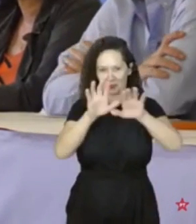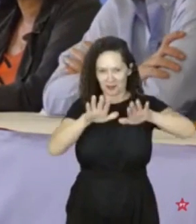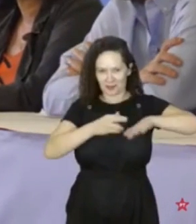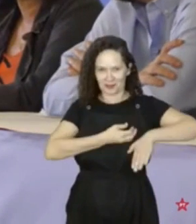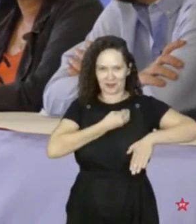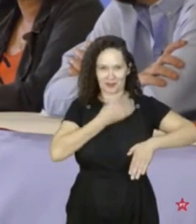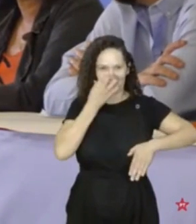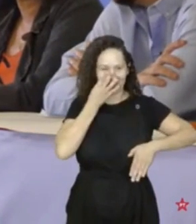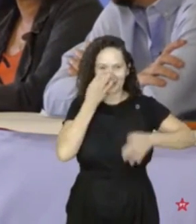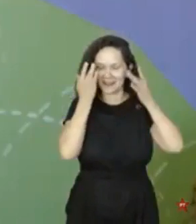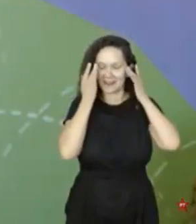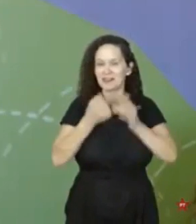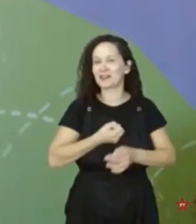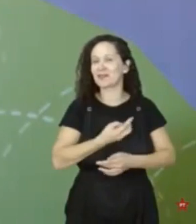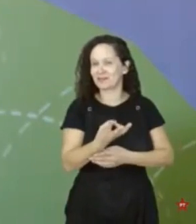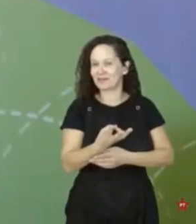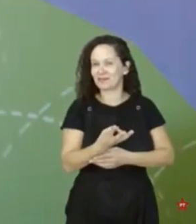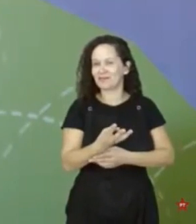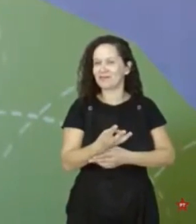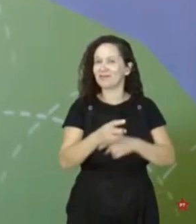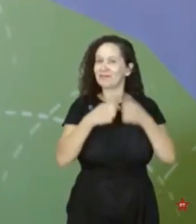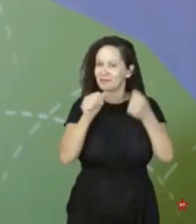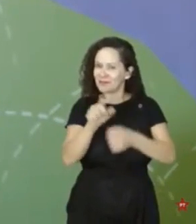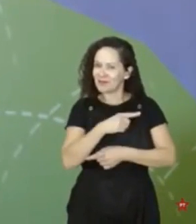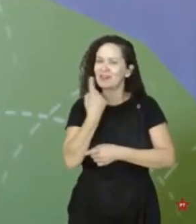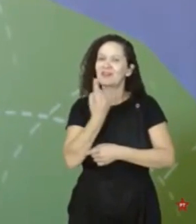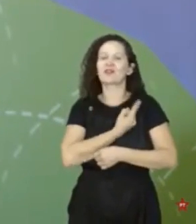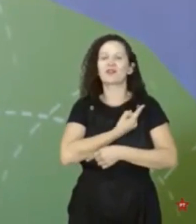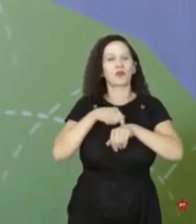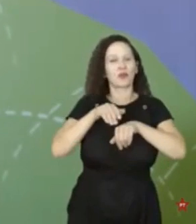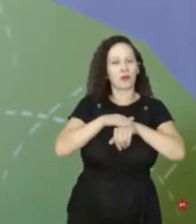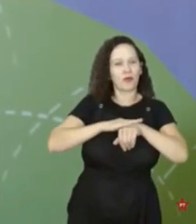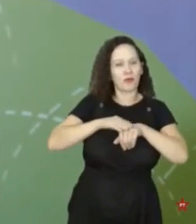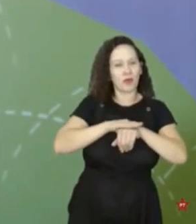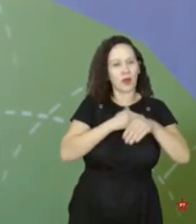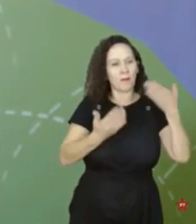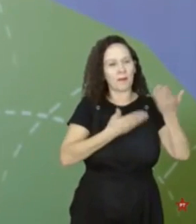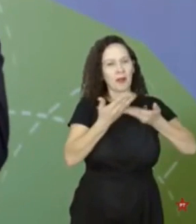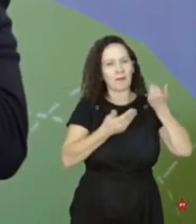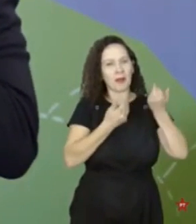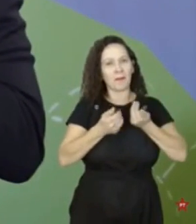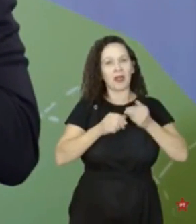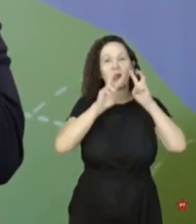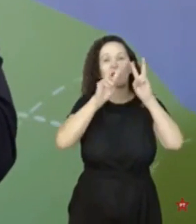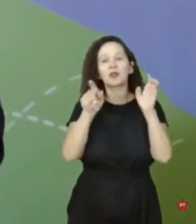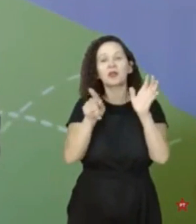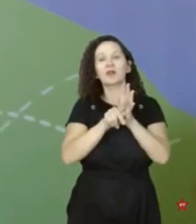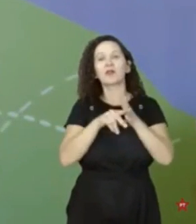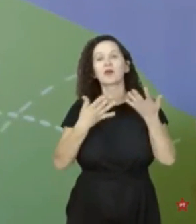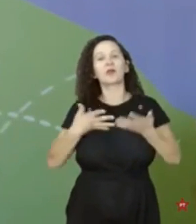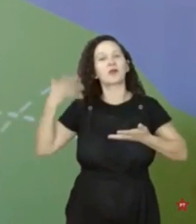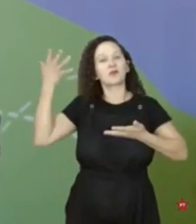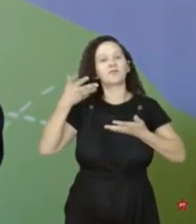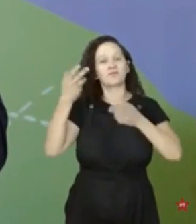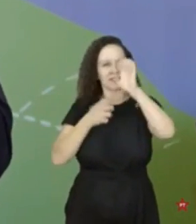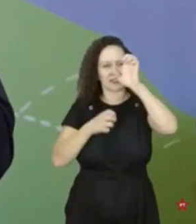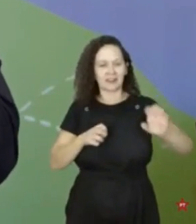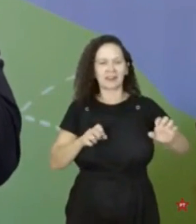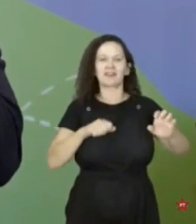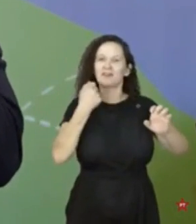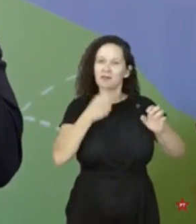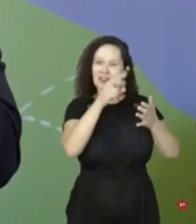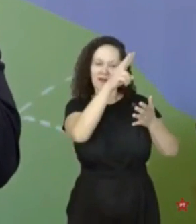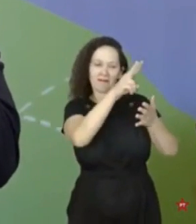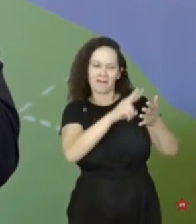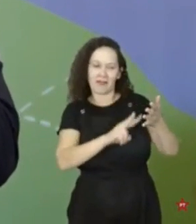gente escuta o discurso da esquerda é preciso que a gente quer e como a gente vai